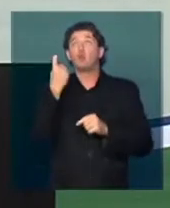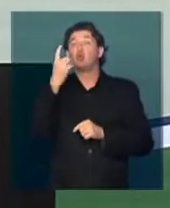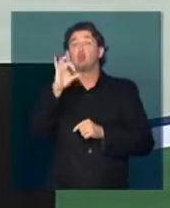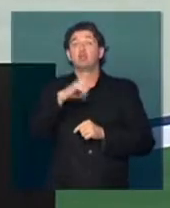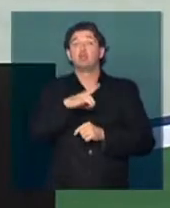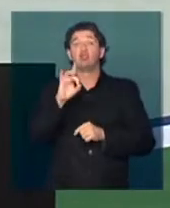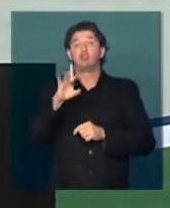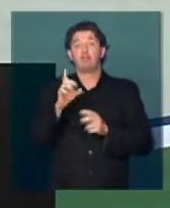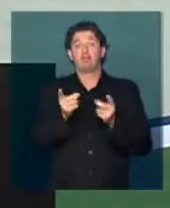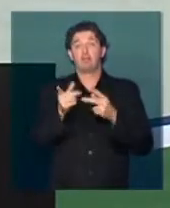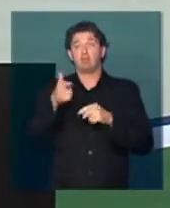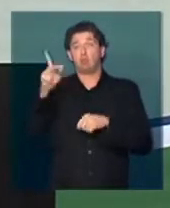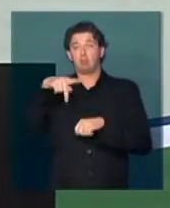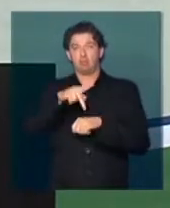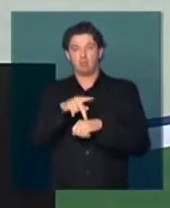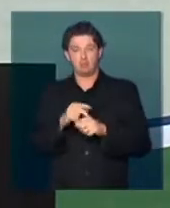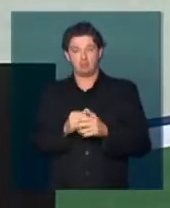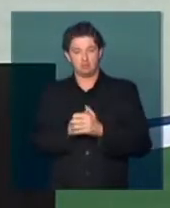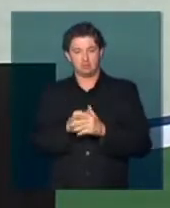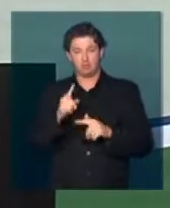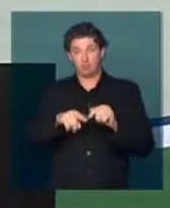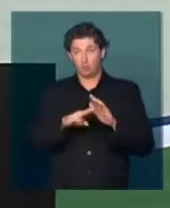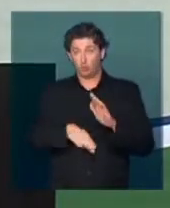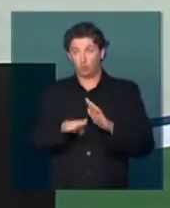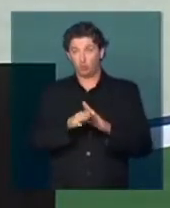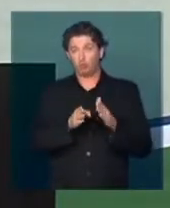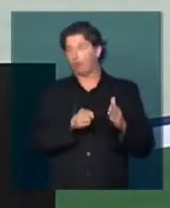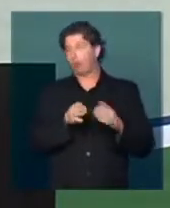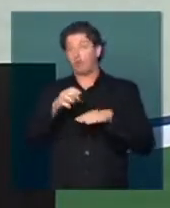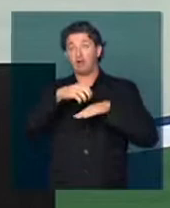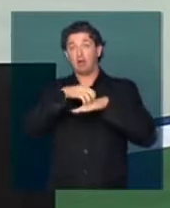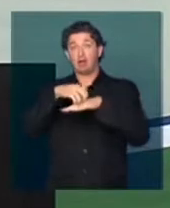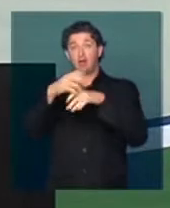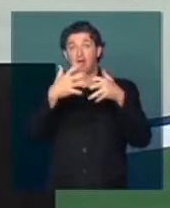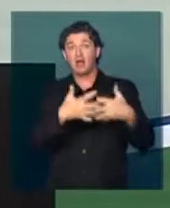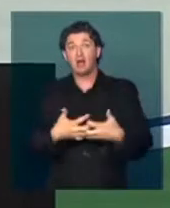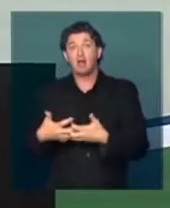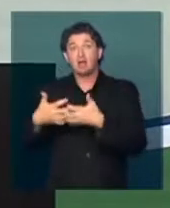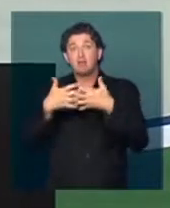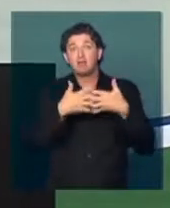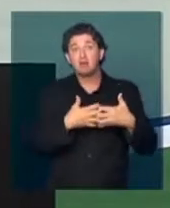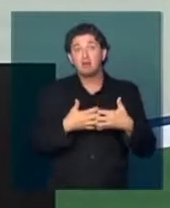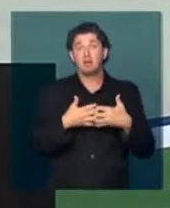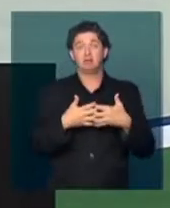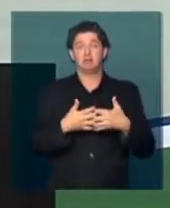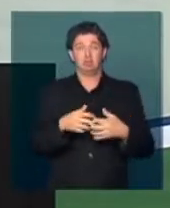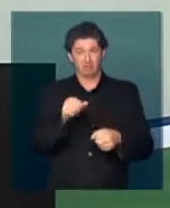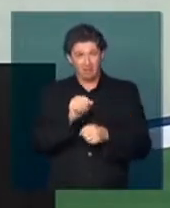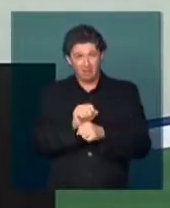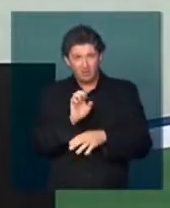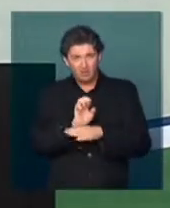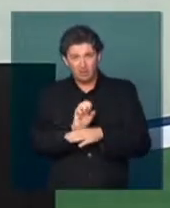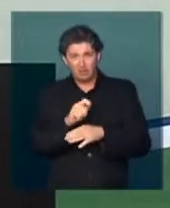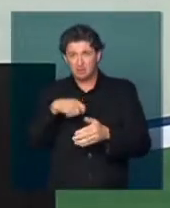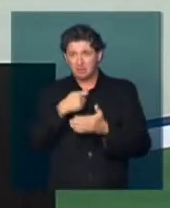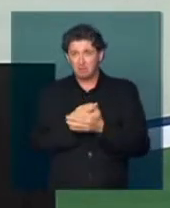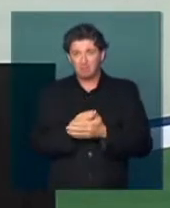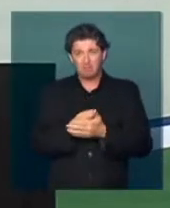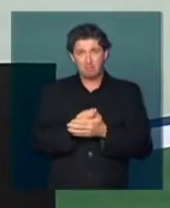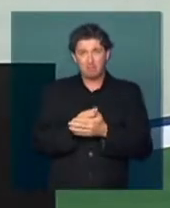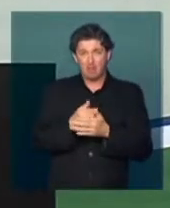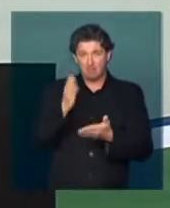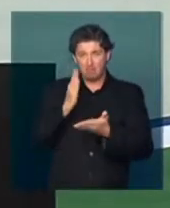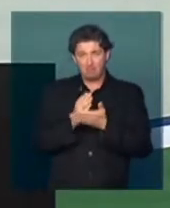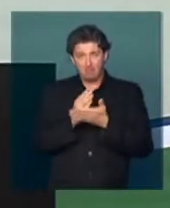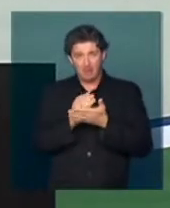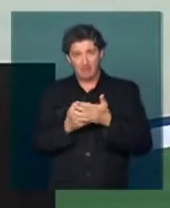exclusivamente de exportação, que toda a nossa mercadoria vai na carroceria de caminhões, vai parar o Estado que colabora com a balança comercial